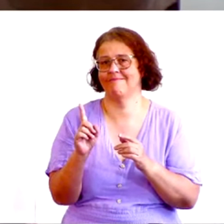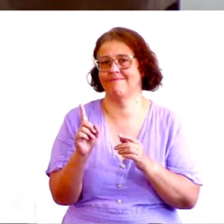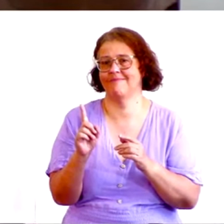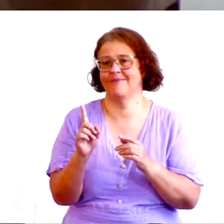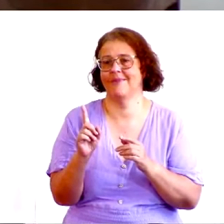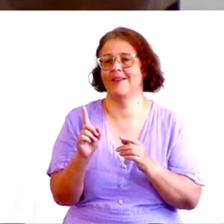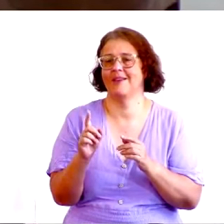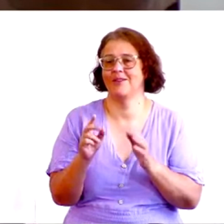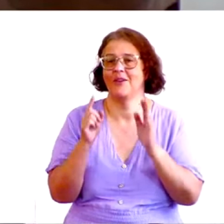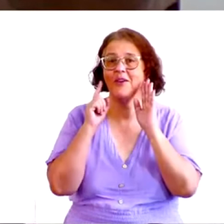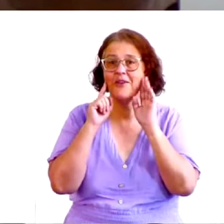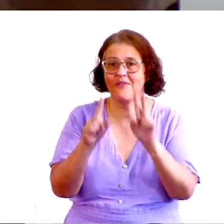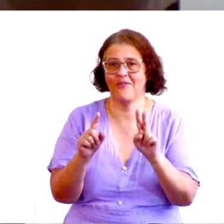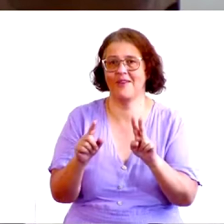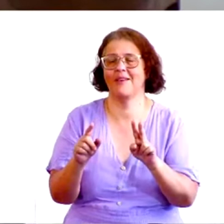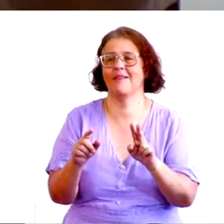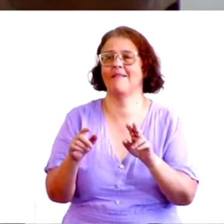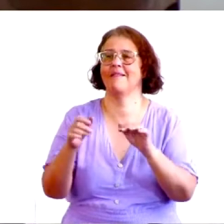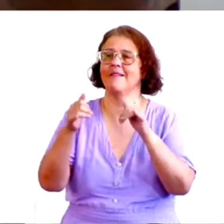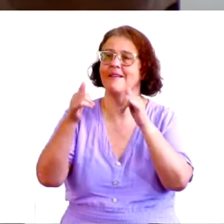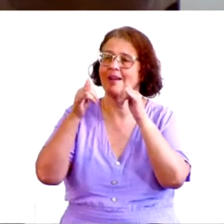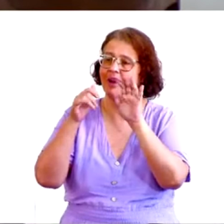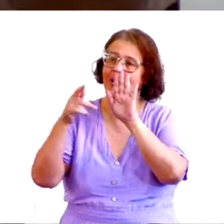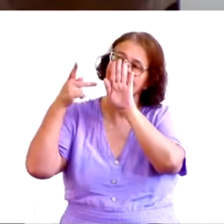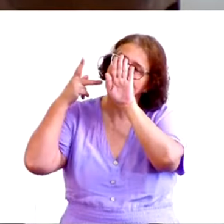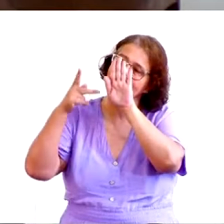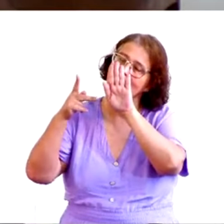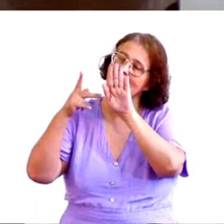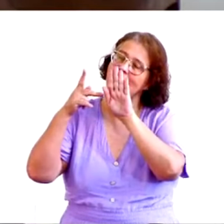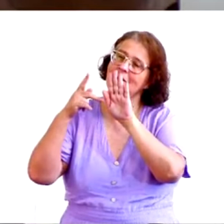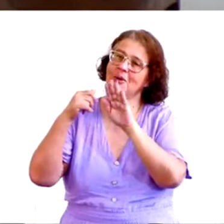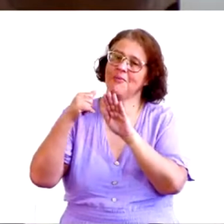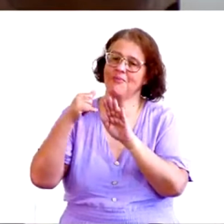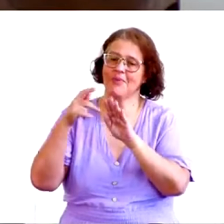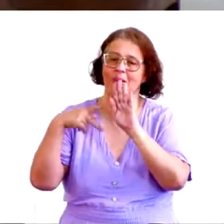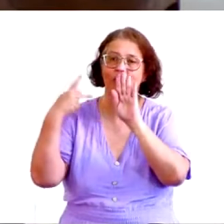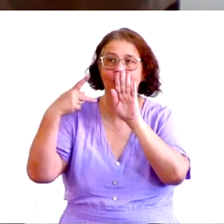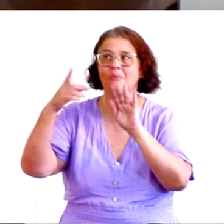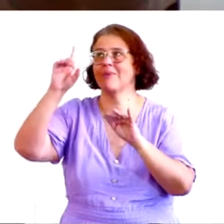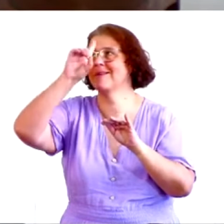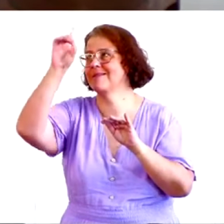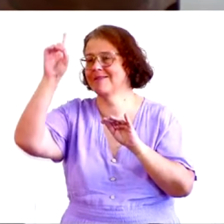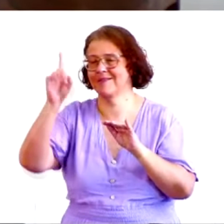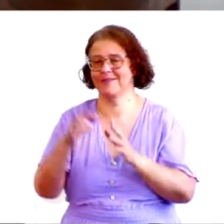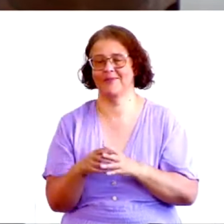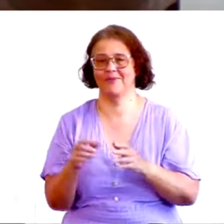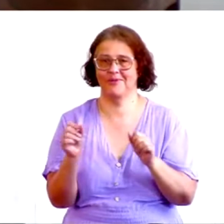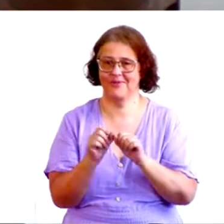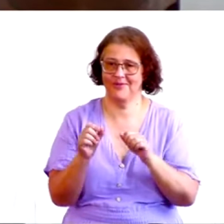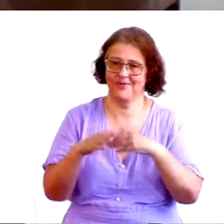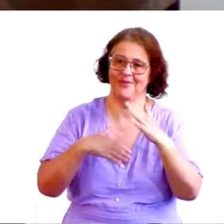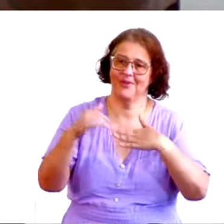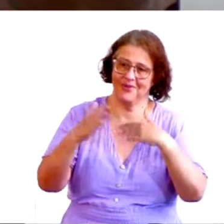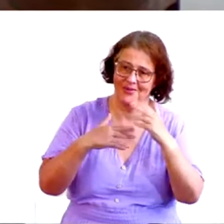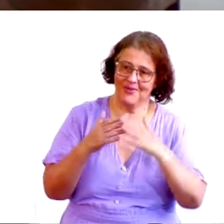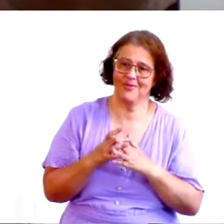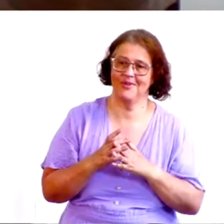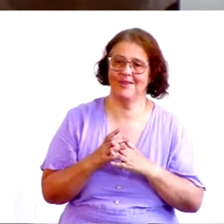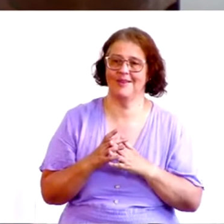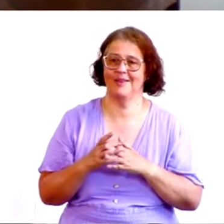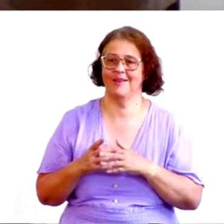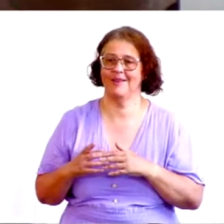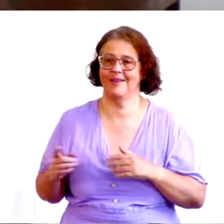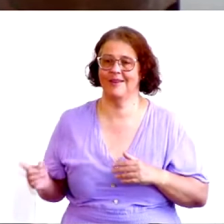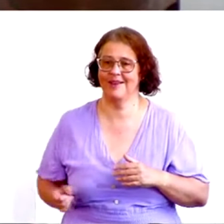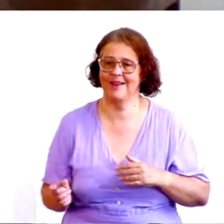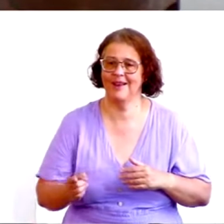Mesmo em tempos difíceis como os nossos é contemplar que o profeta já dizia que a eternidade bateu a